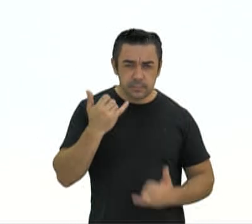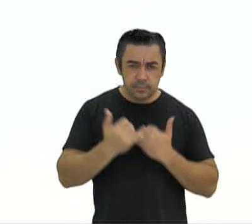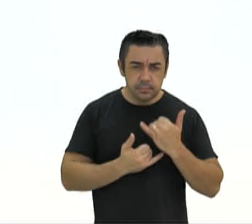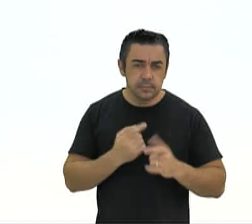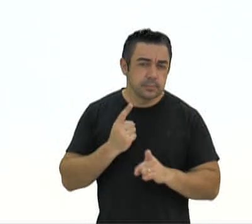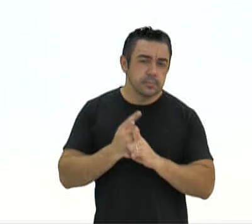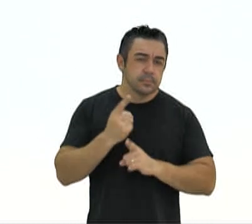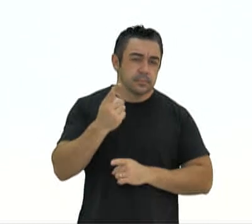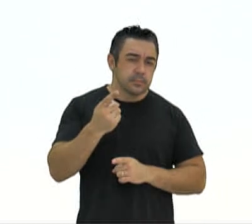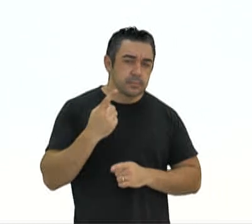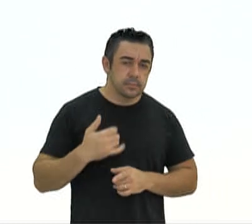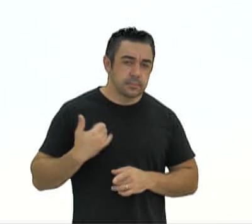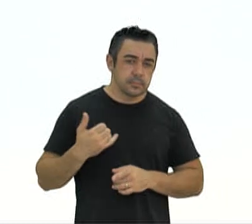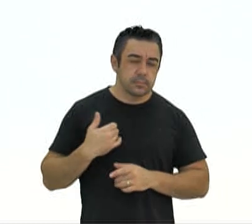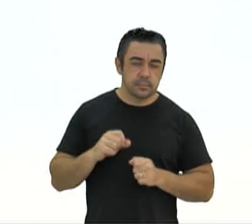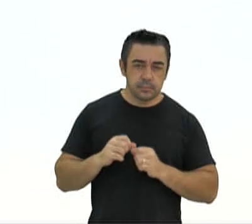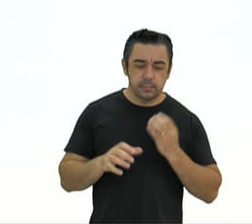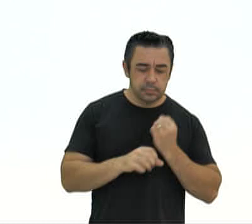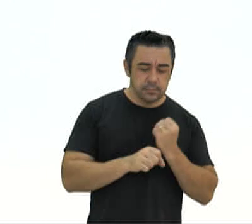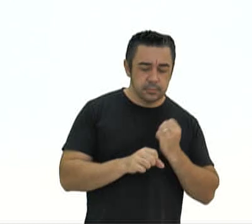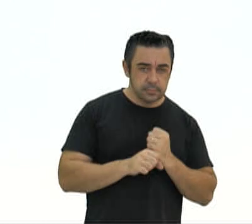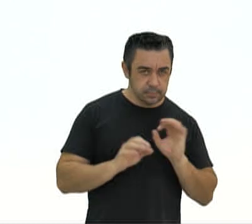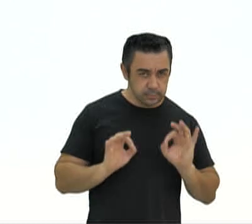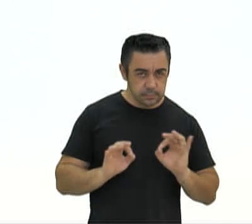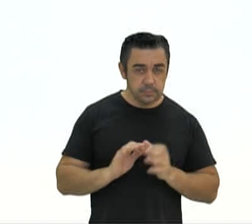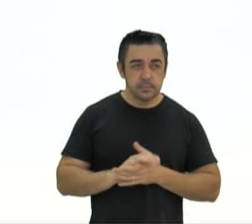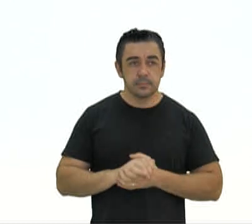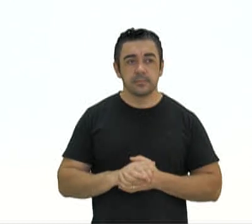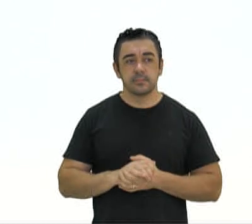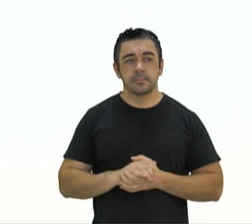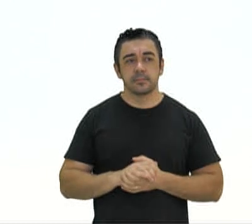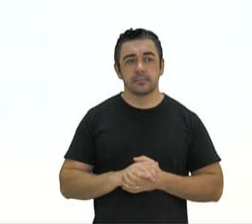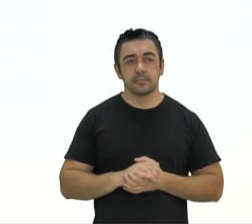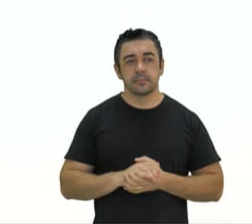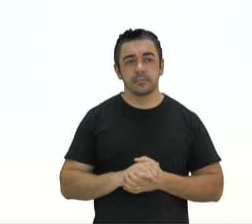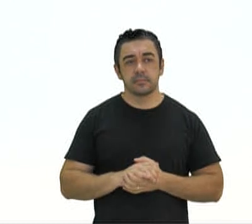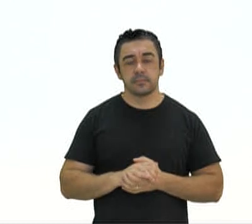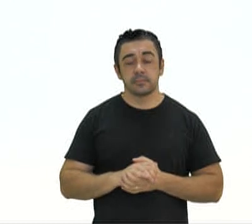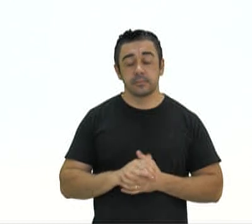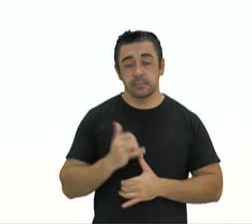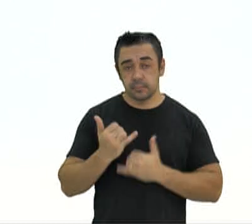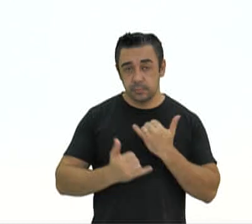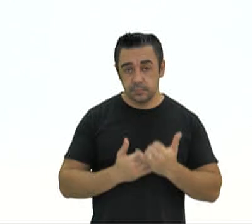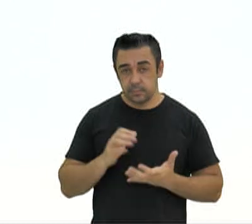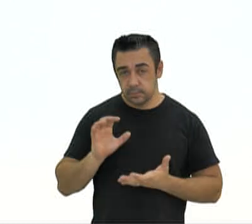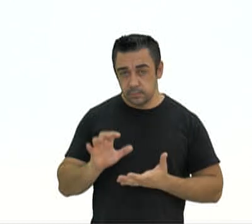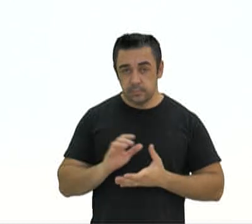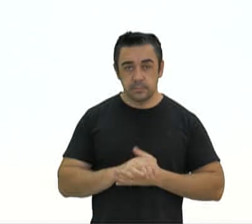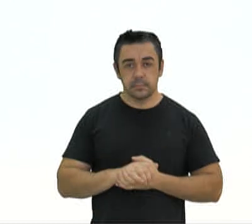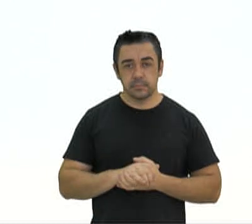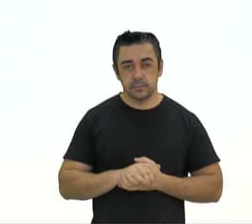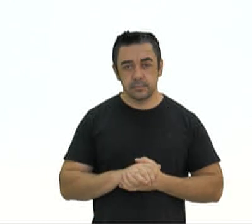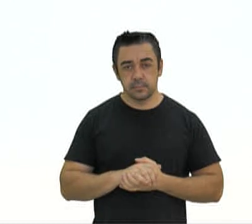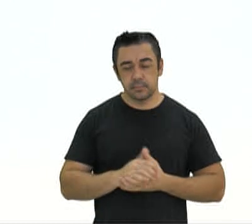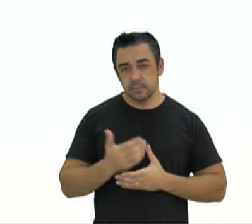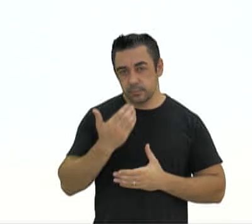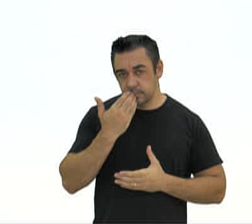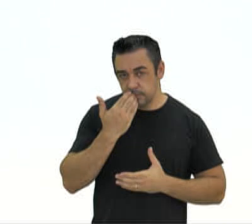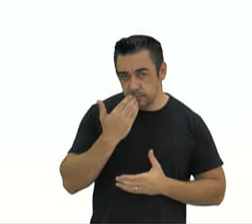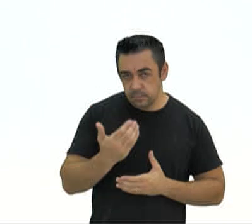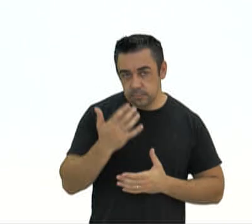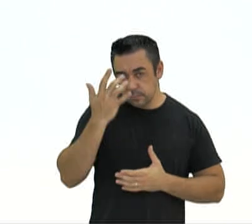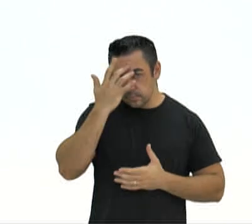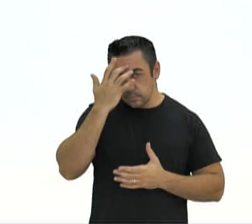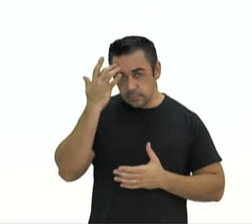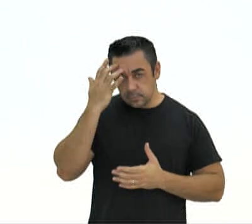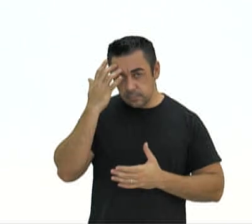Vou descobrir qual é a sua idade, faça uma conta. Então, é isso que a gente vai fazer, tá? A brincadeira é o seguinte: é pedido a uma pessoa com